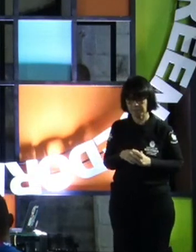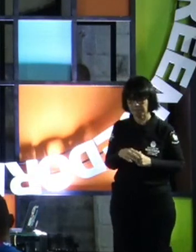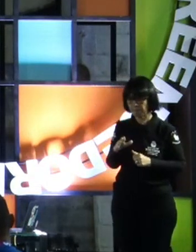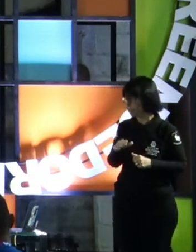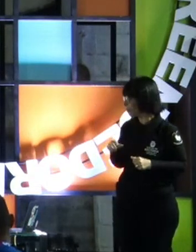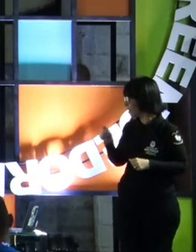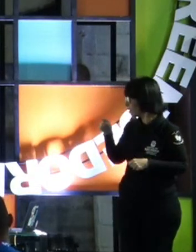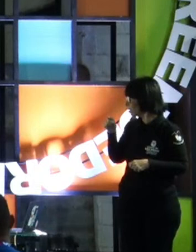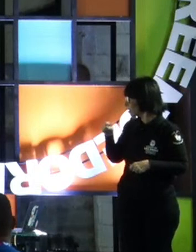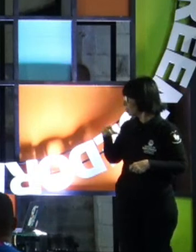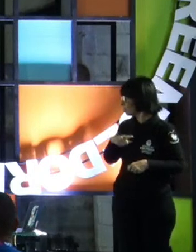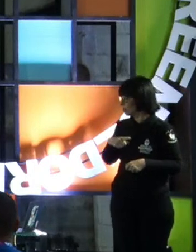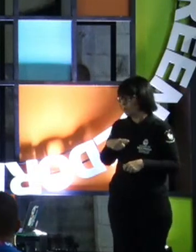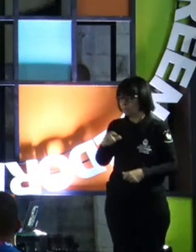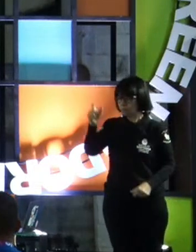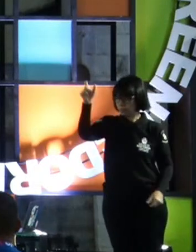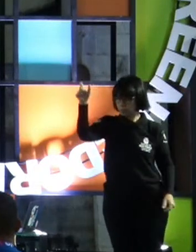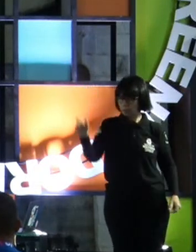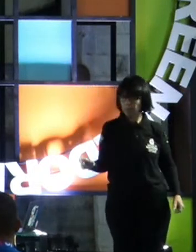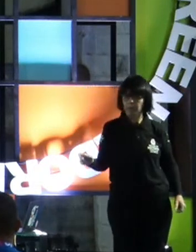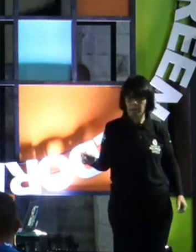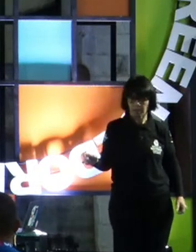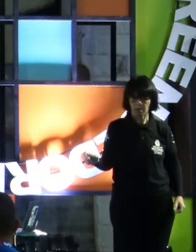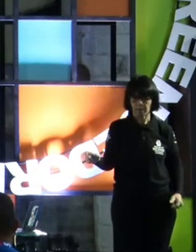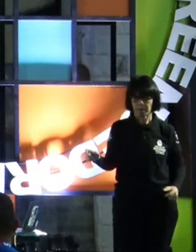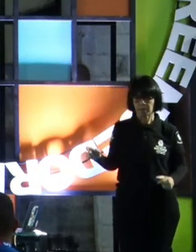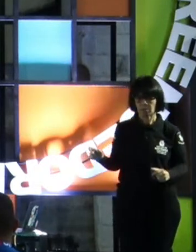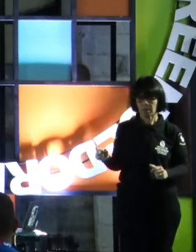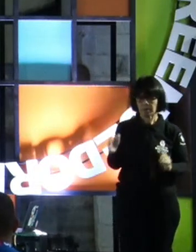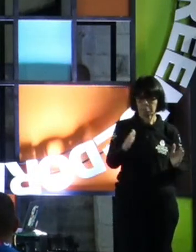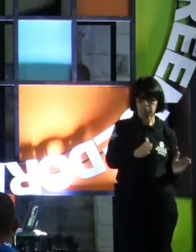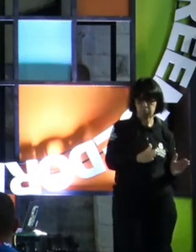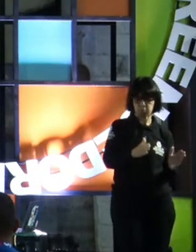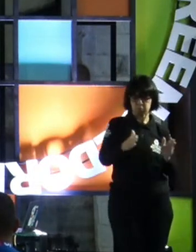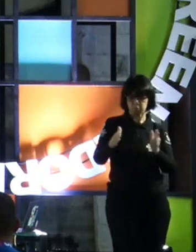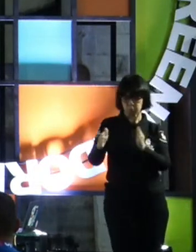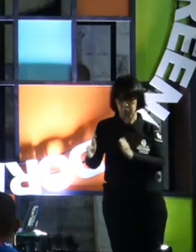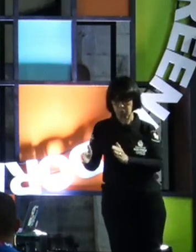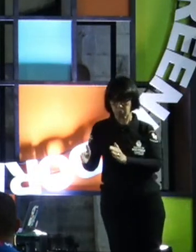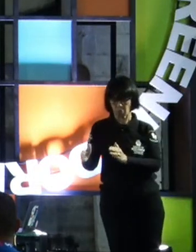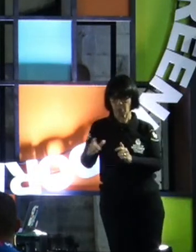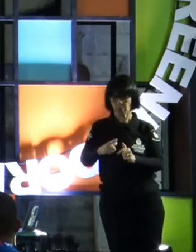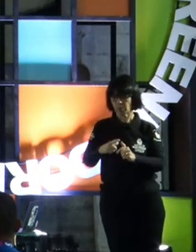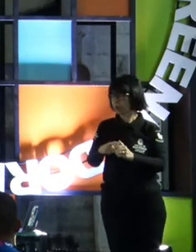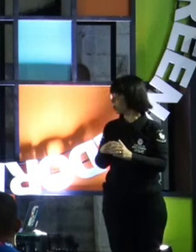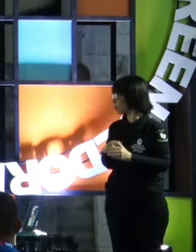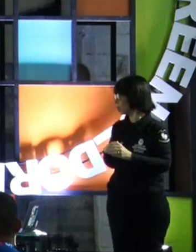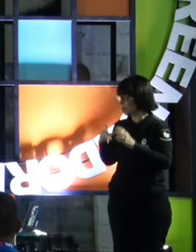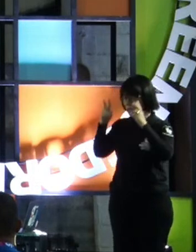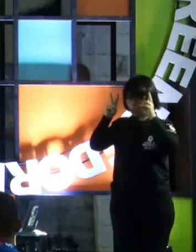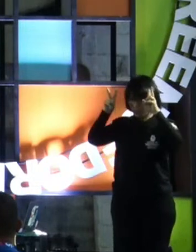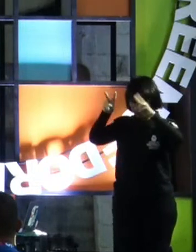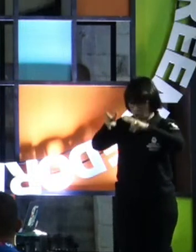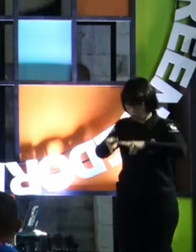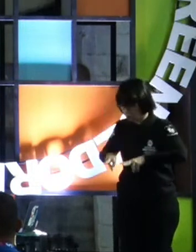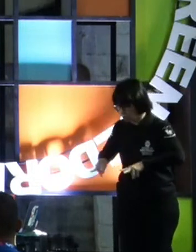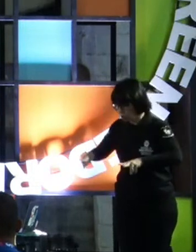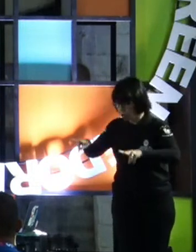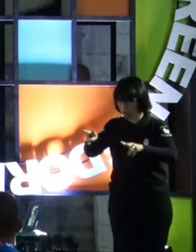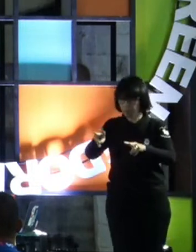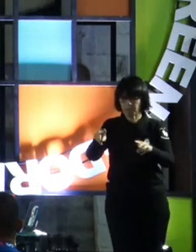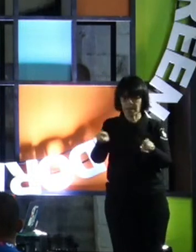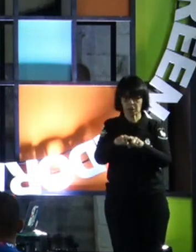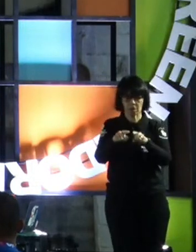Você tem um personagem que é o tempo, que tem uma camada externa que olha para baixo, olha para o passado,